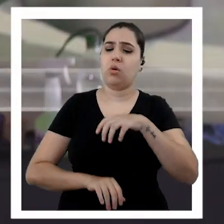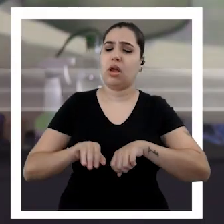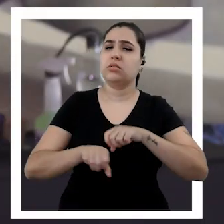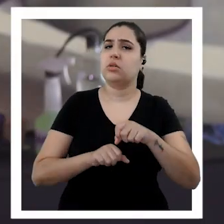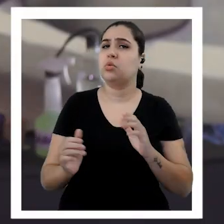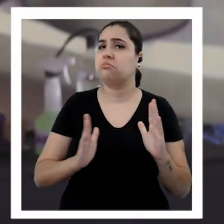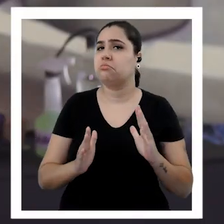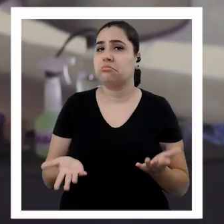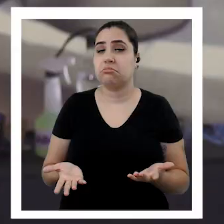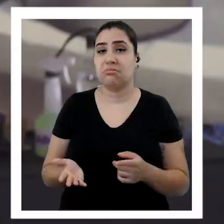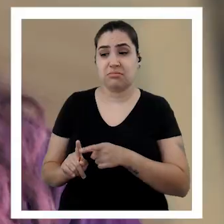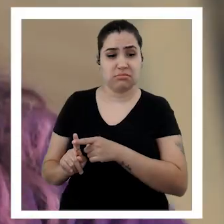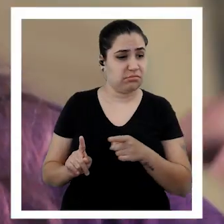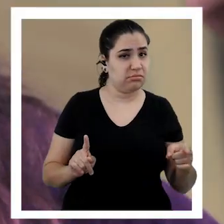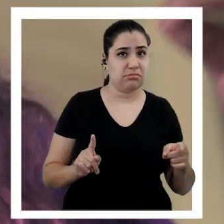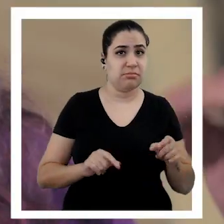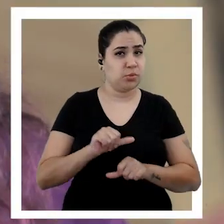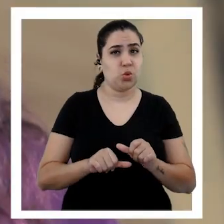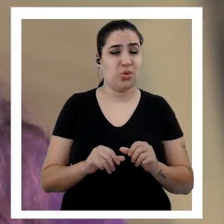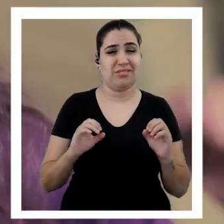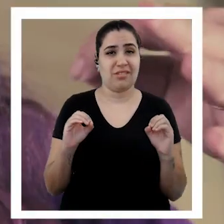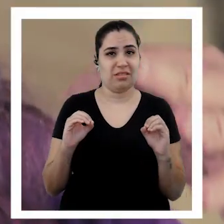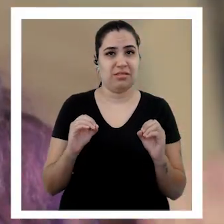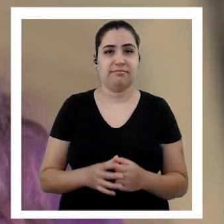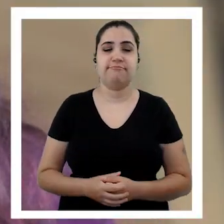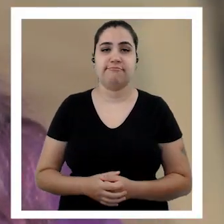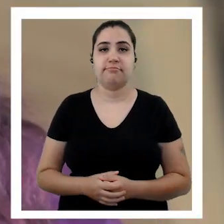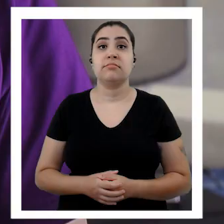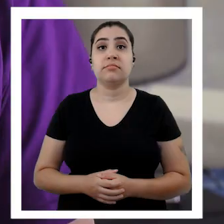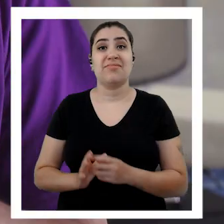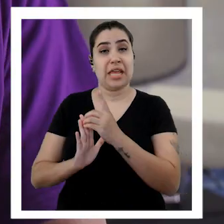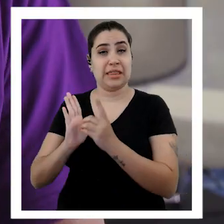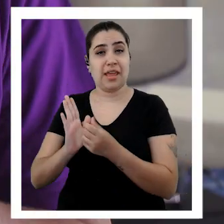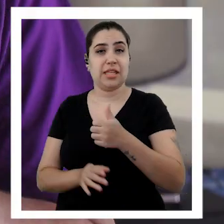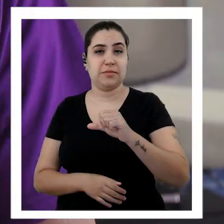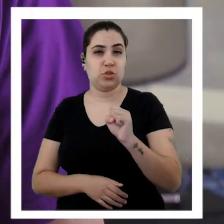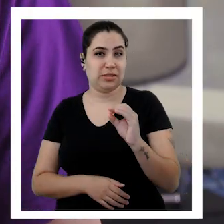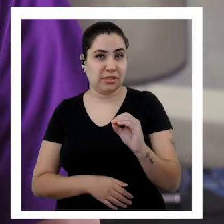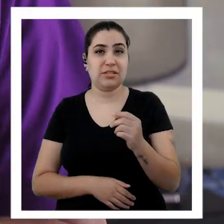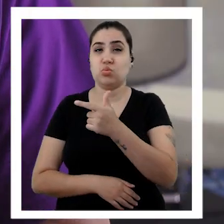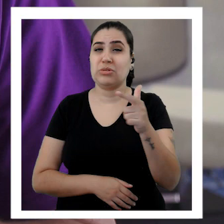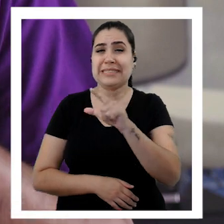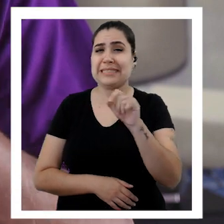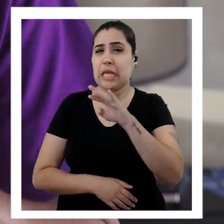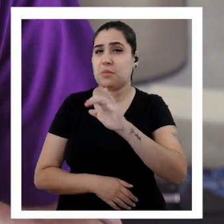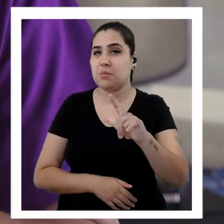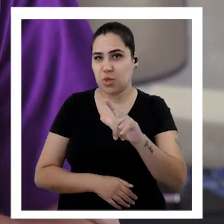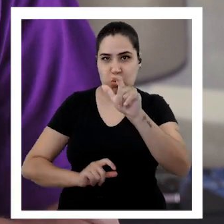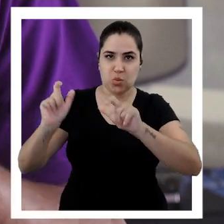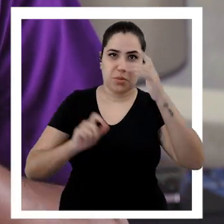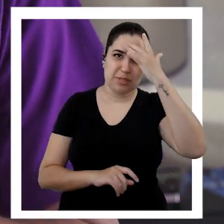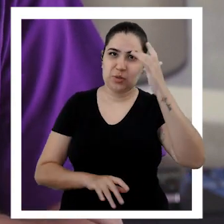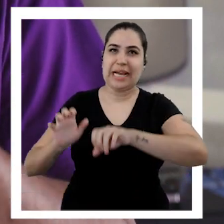de trabalho dos catadores nesse meio tempo? Absolutamente nada. Se na década de 80 não havia nem 100